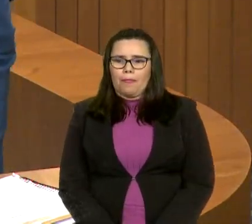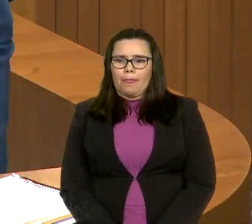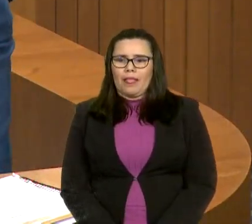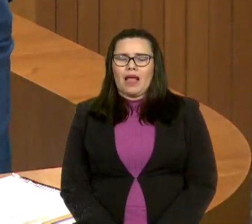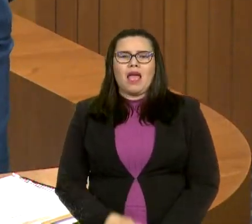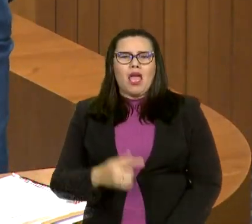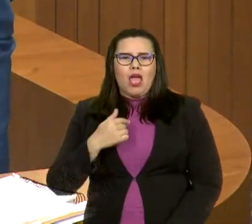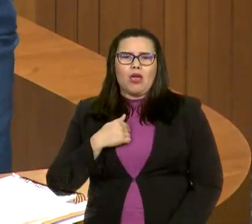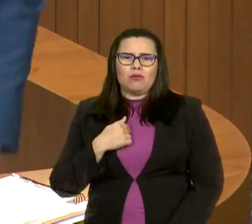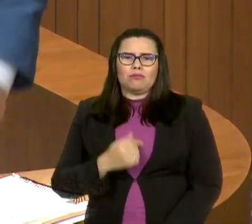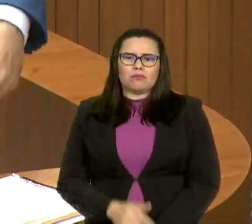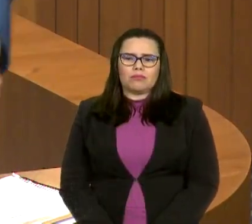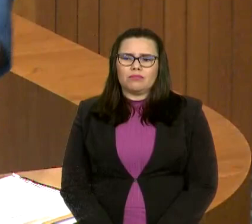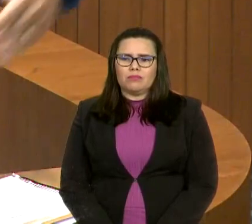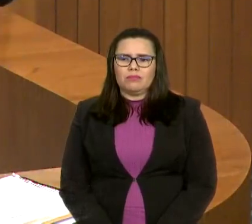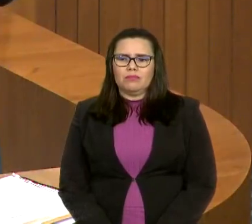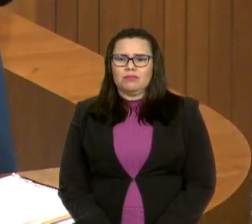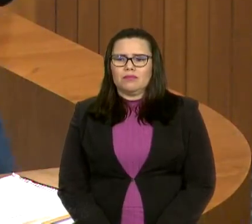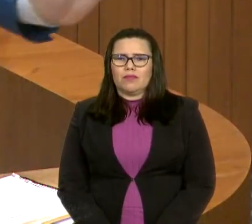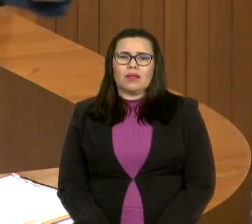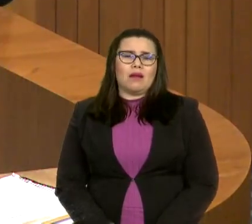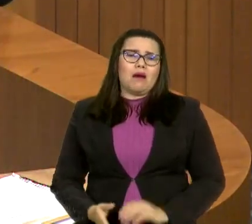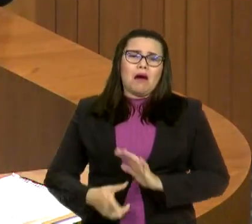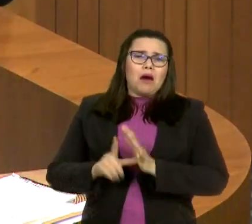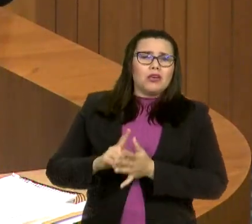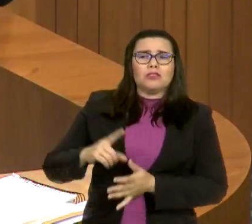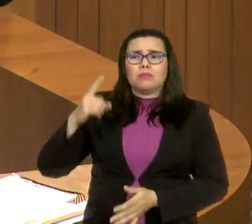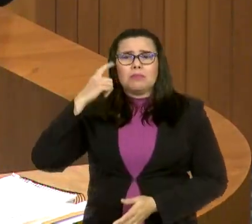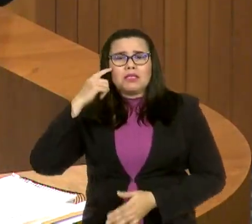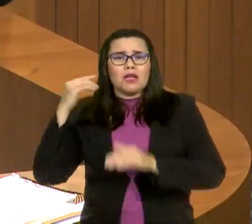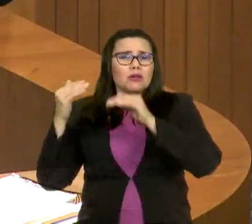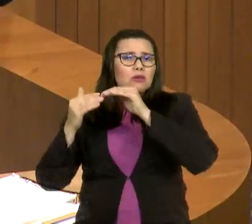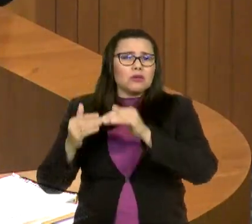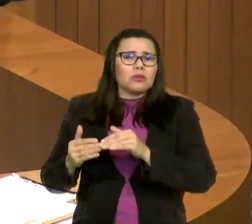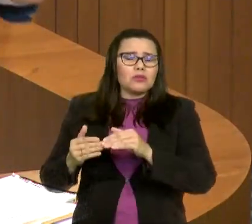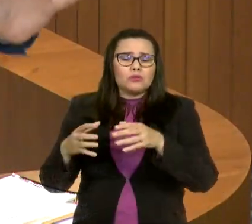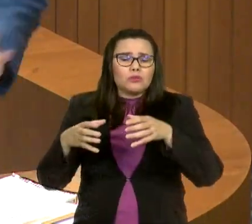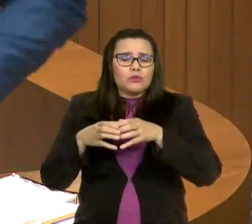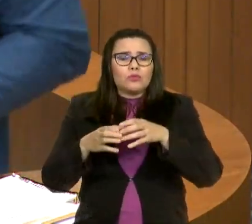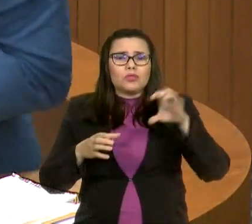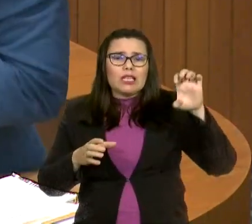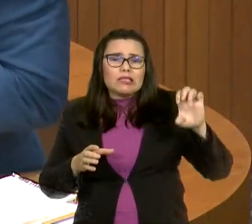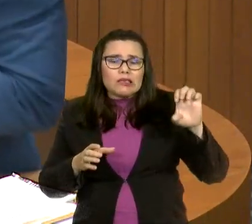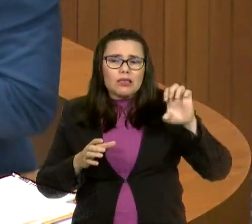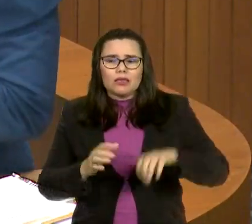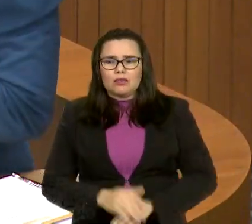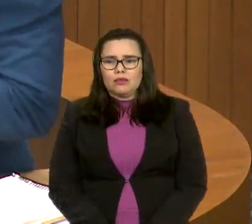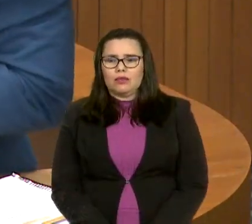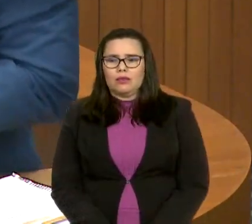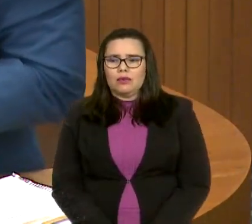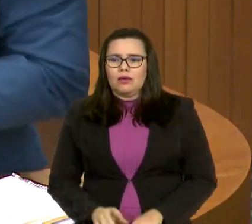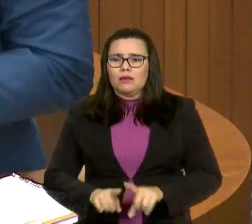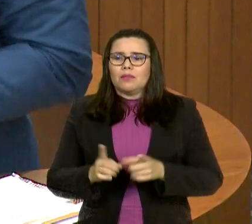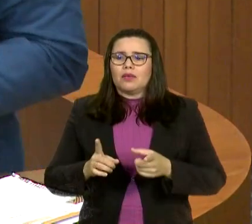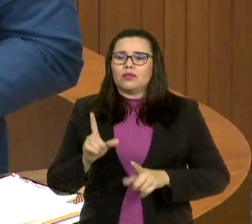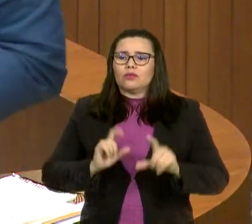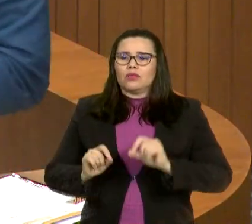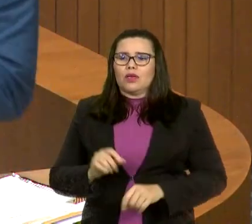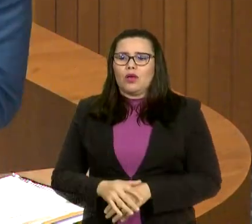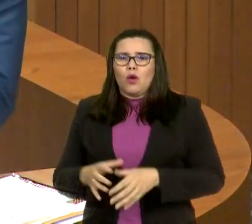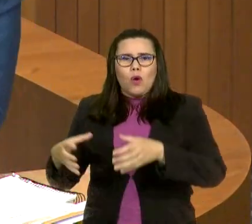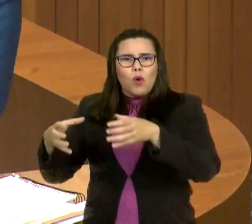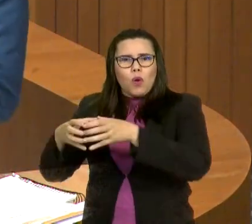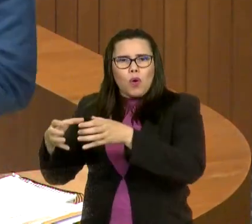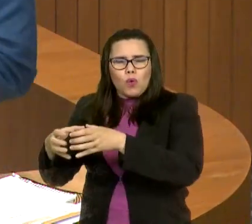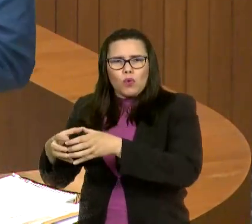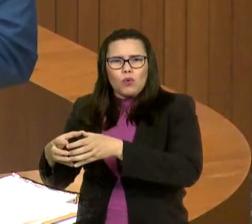por que sair urgentemente da esquerda. Os caras lá da esquerda estão loucos. Os alunos, os coletivos de alunos, hostilizando a